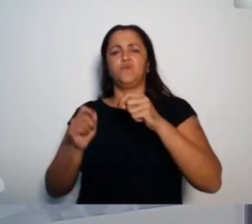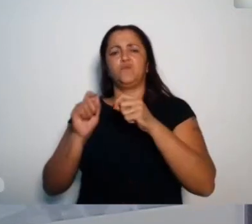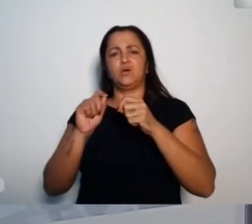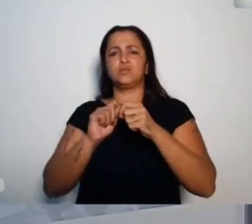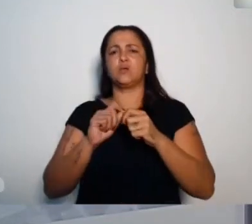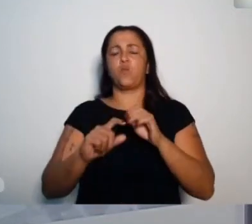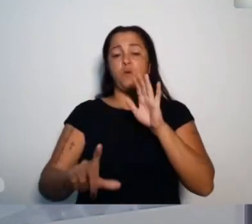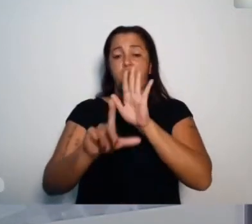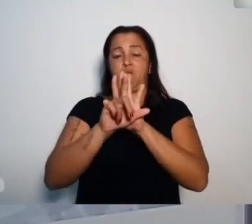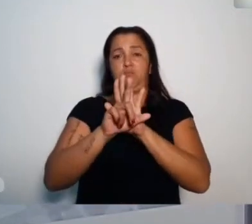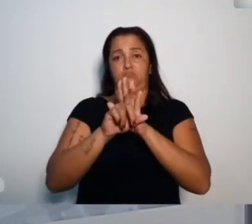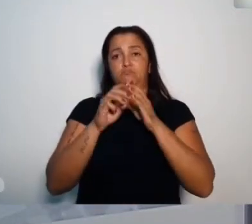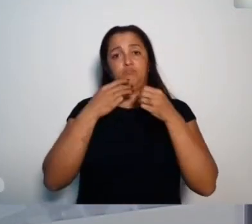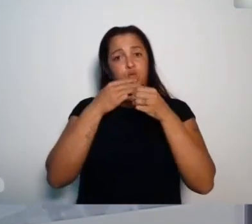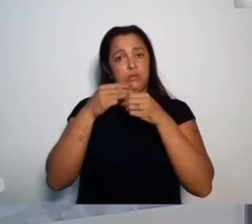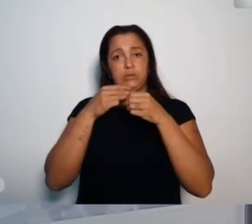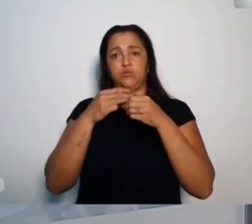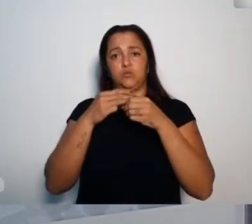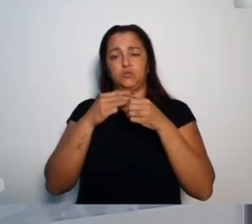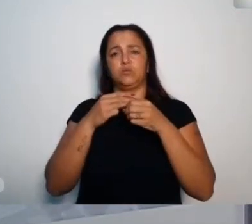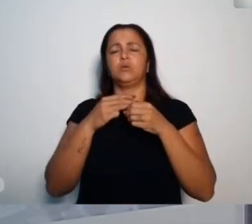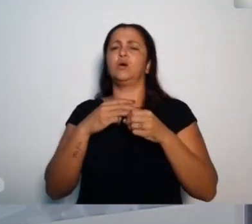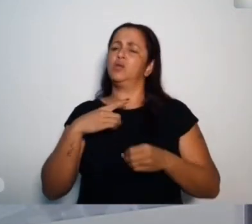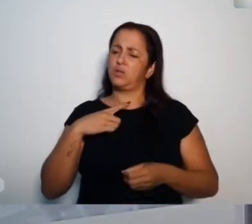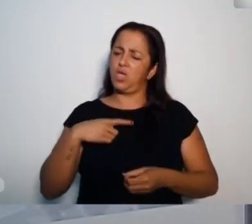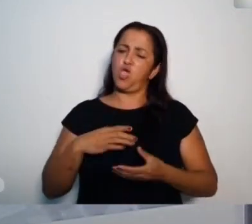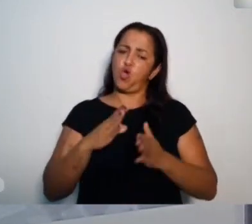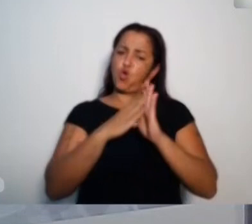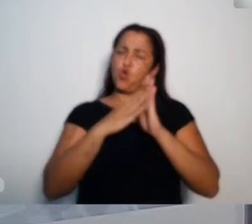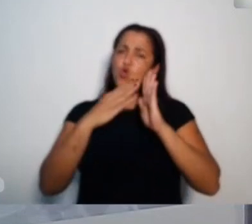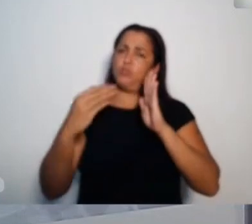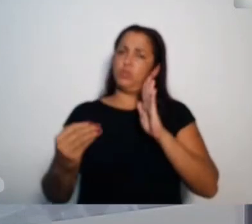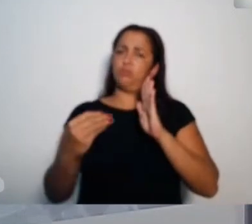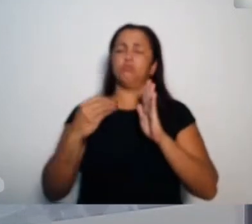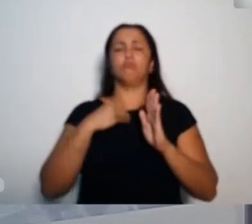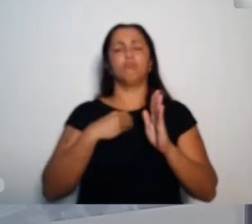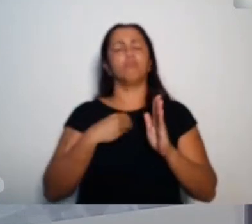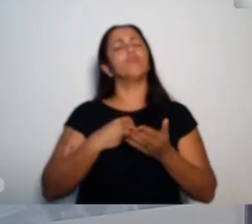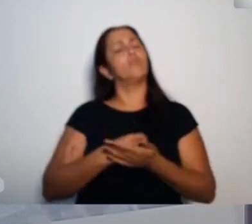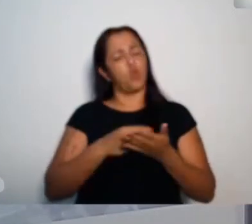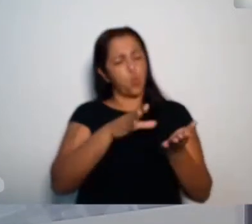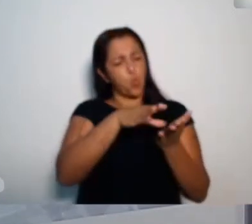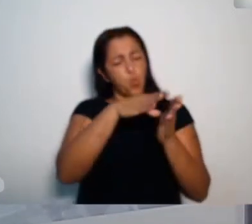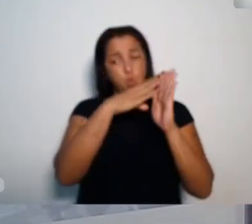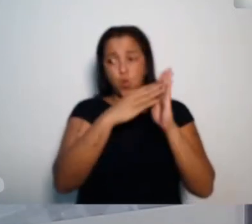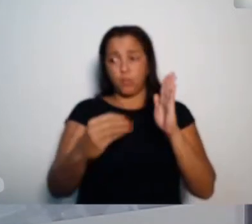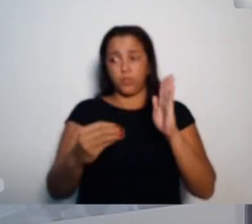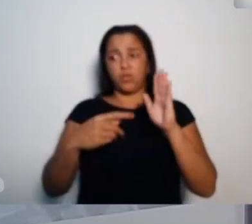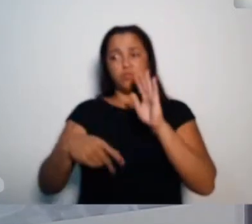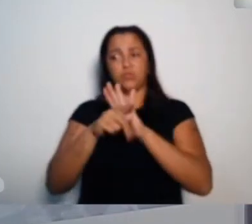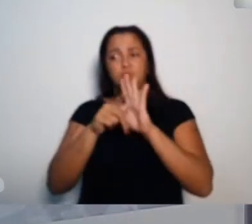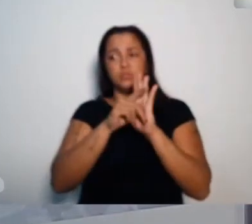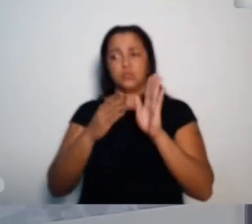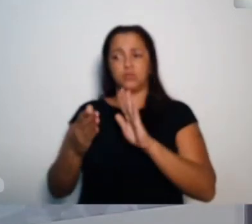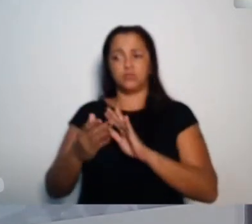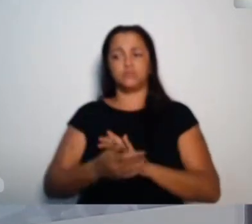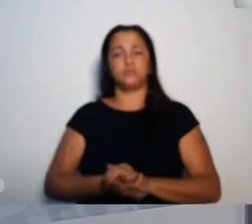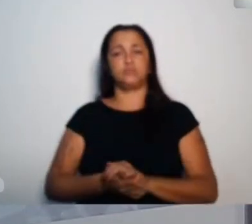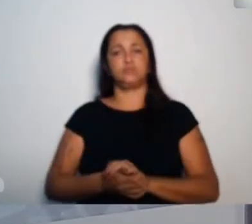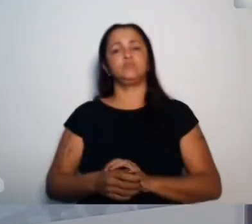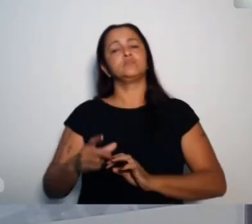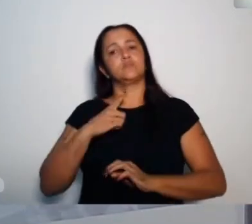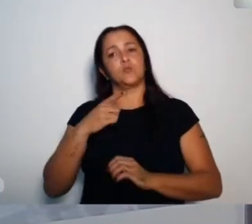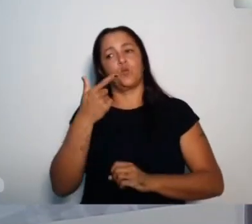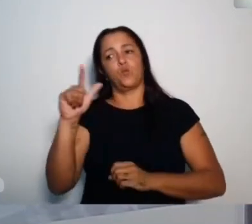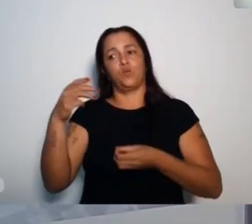E oxalá vou falar para os senhores que eu copiei a lei pronta, nós só melhoramos a lei de outro município, que foi